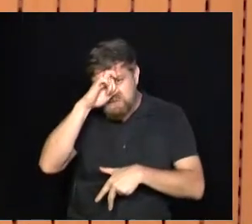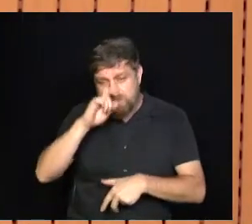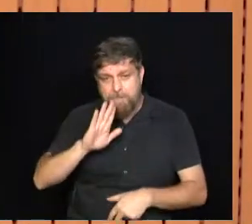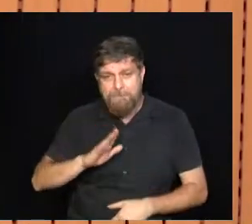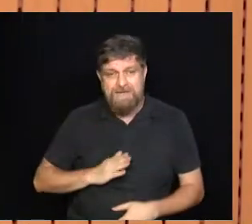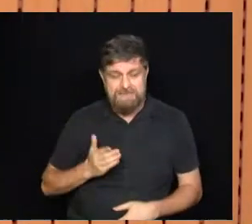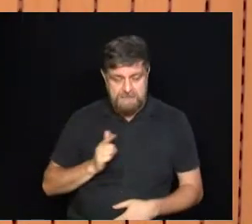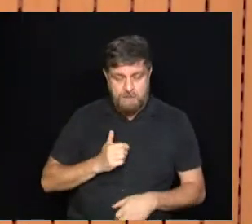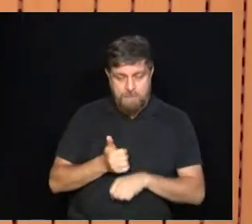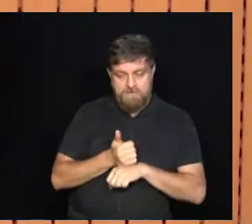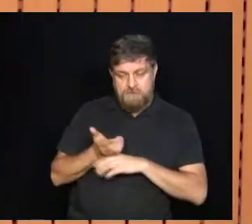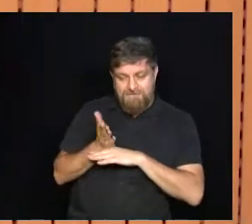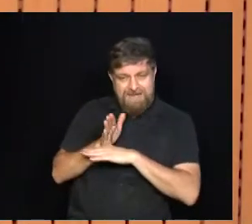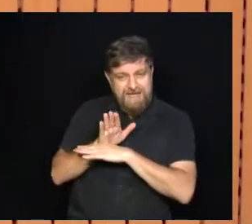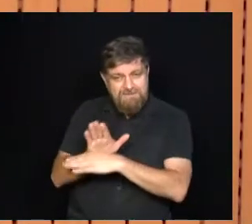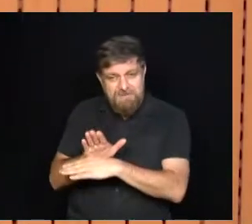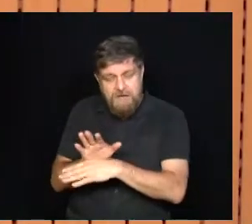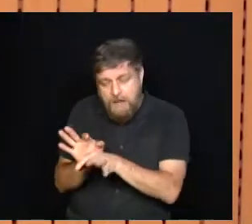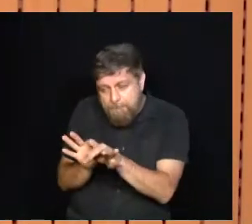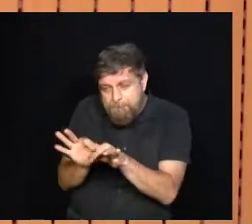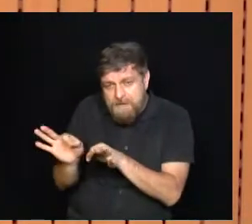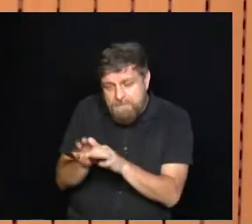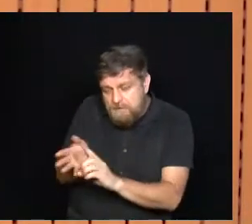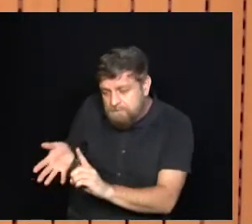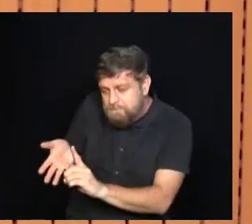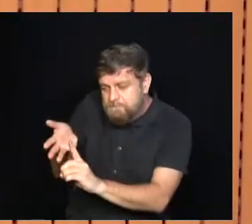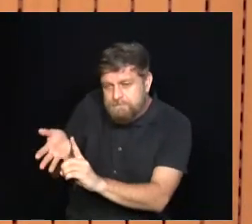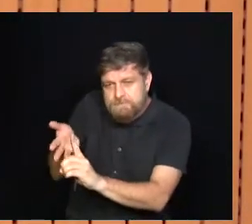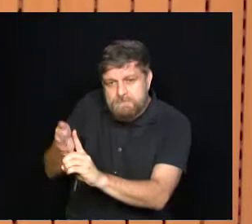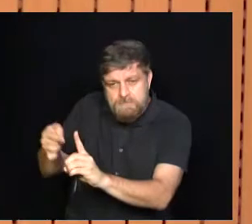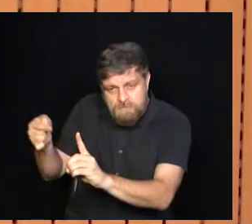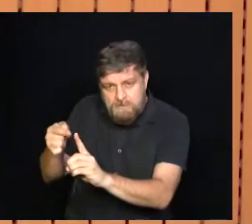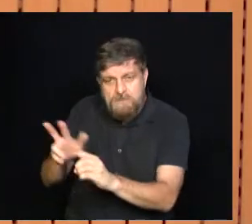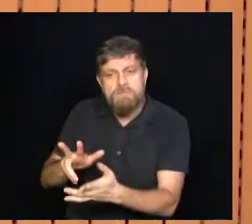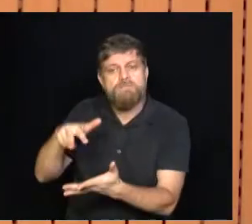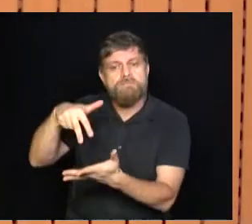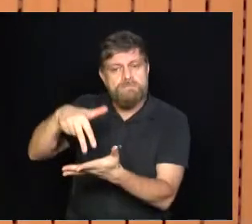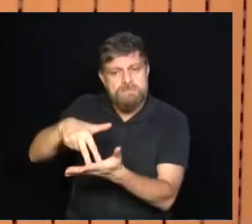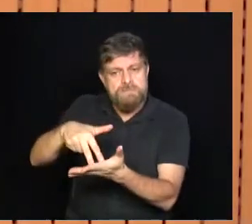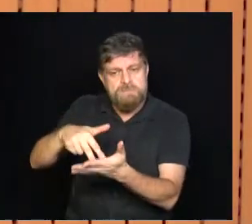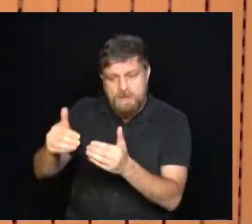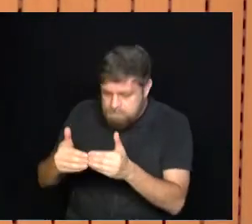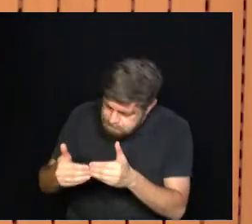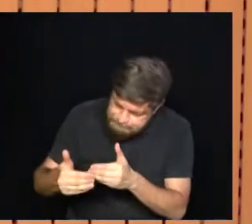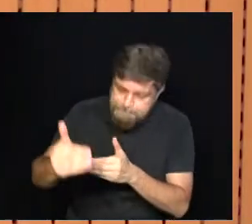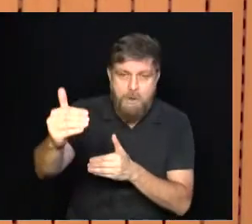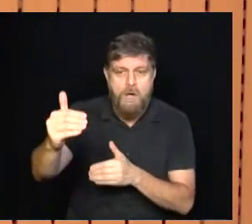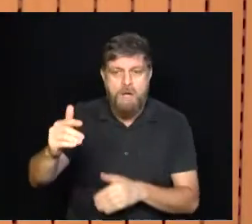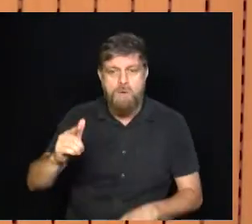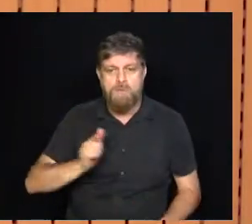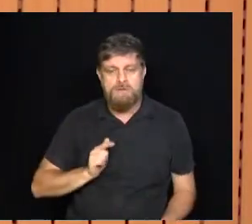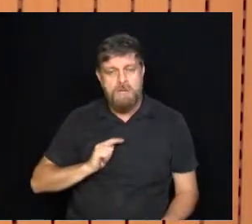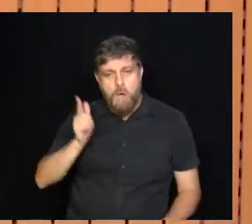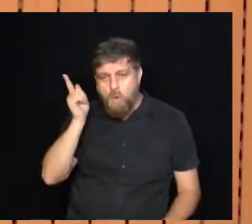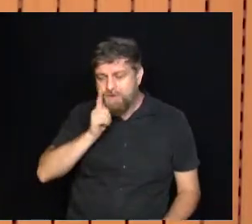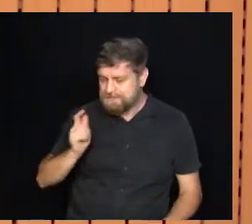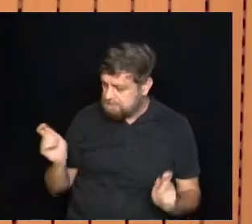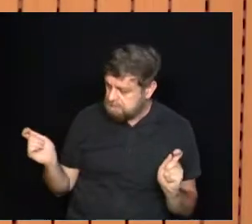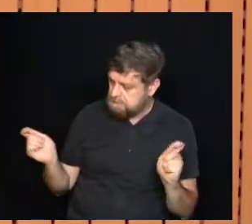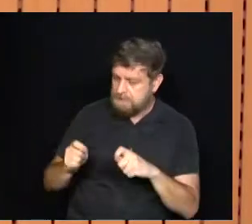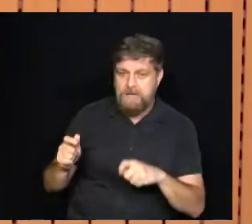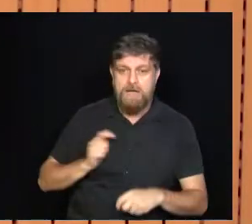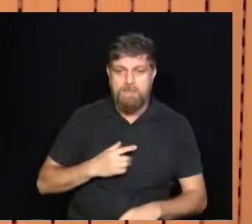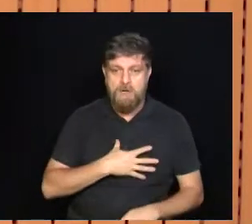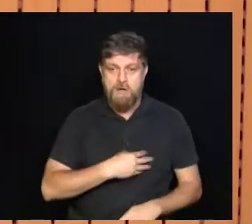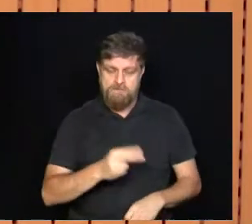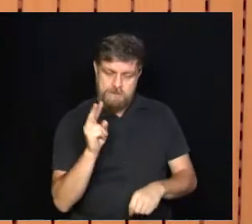que é estendida vai preparar ela para estar bem numa outra situação, né, e poder, né, criar os